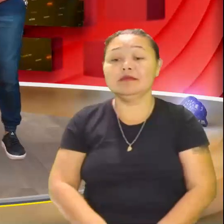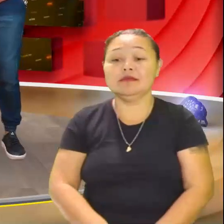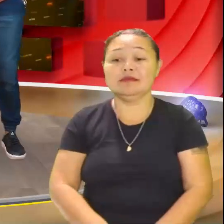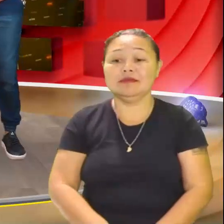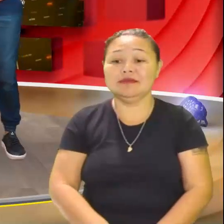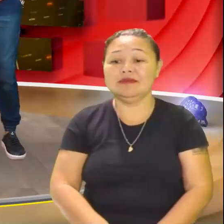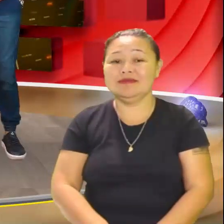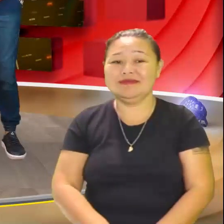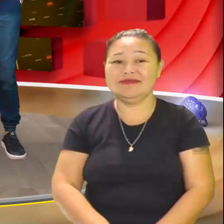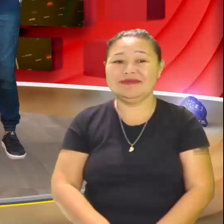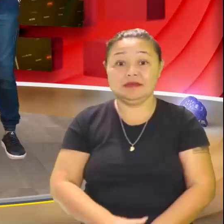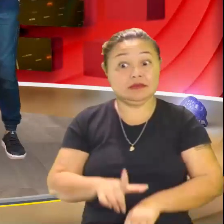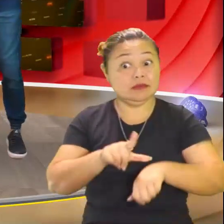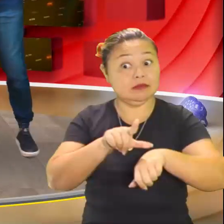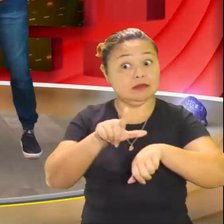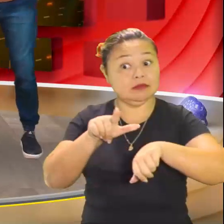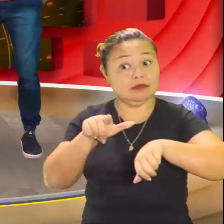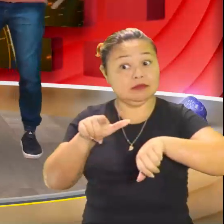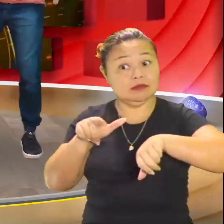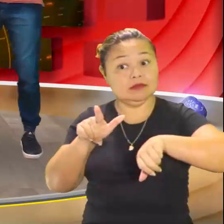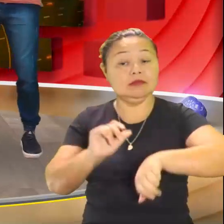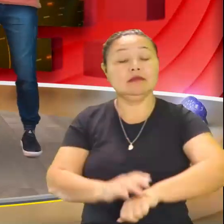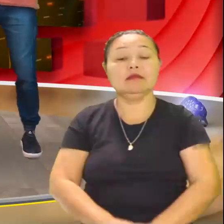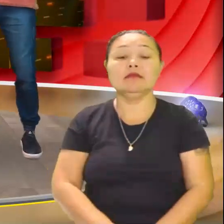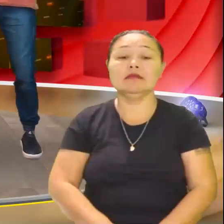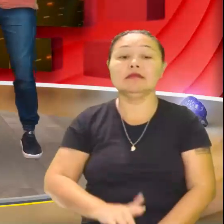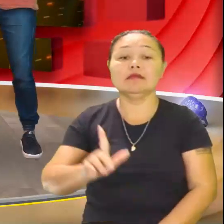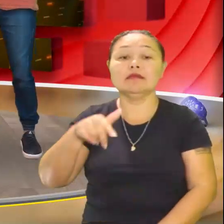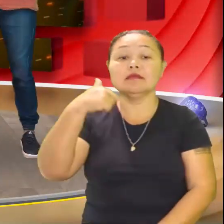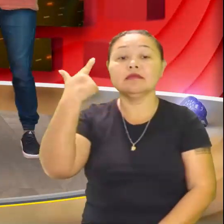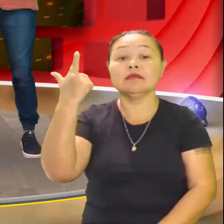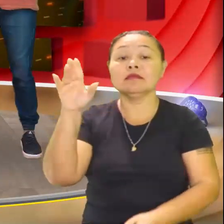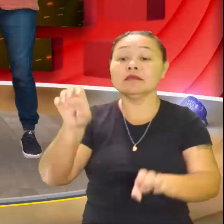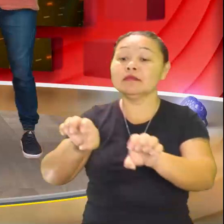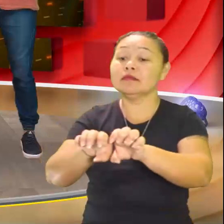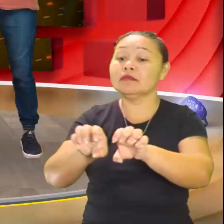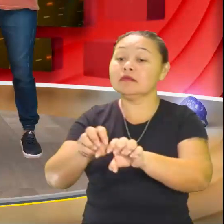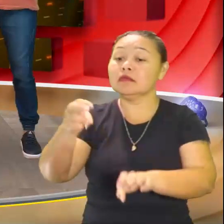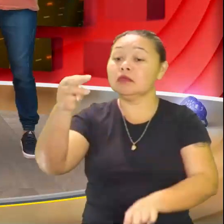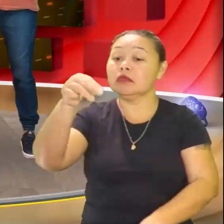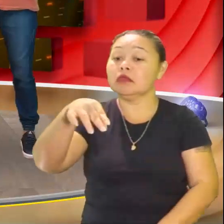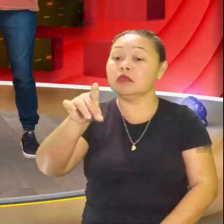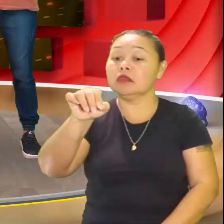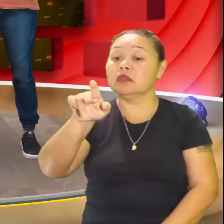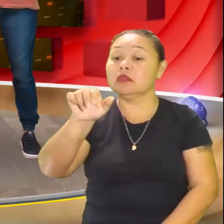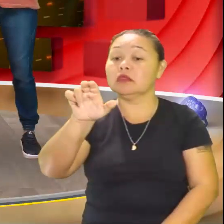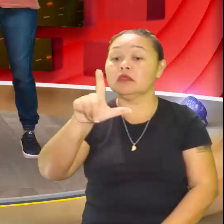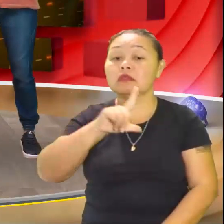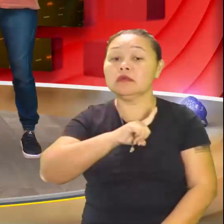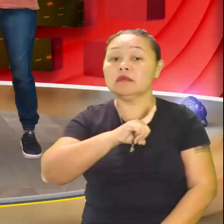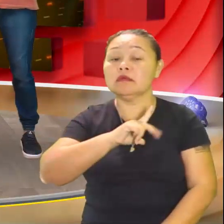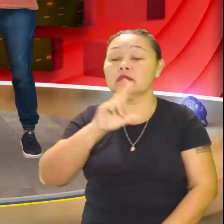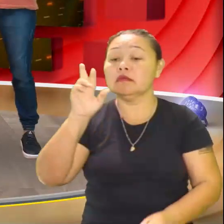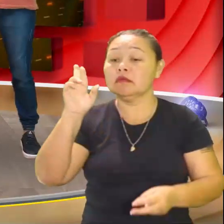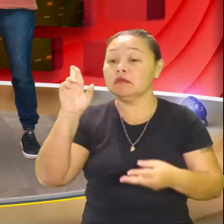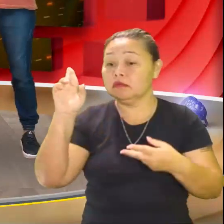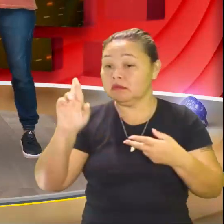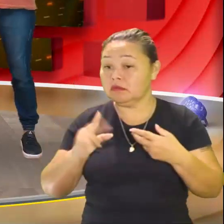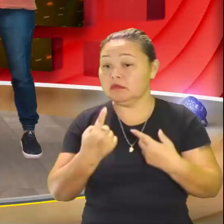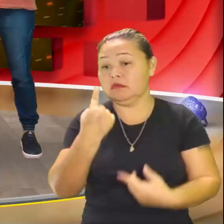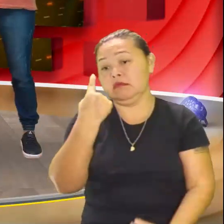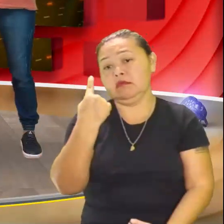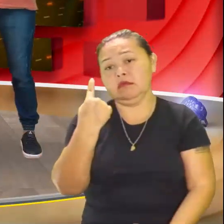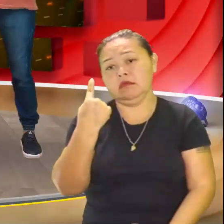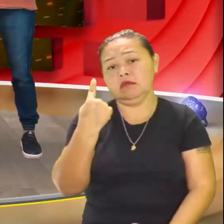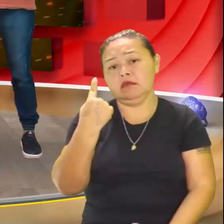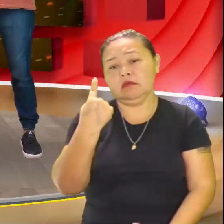Olha o relógio. Bom, né? Esse reloginho, check. E aí, numa equação modular, professor Maurício, o que você acha? Uma solução só? Tá,